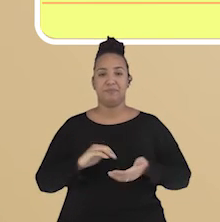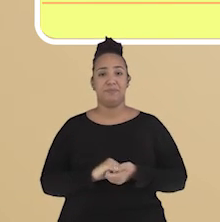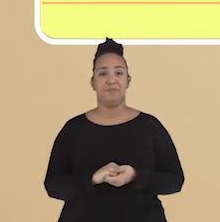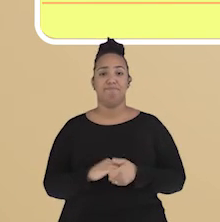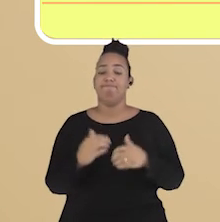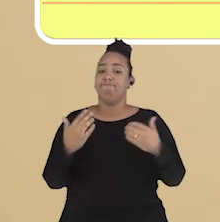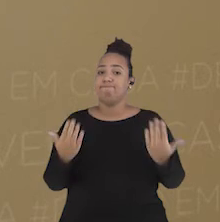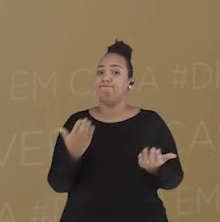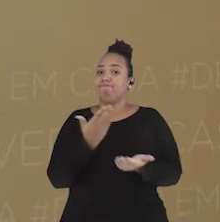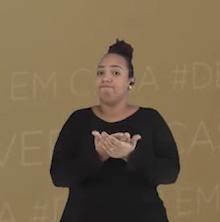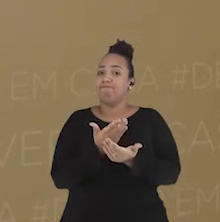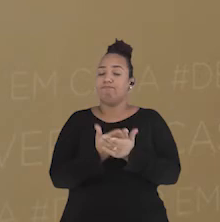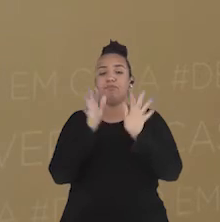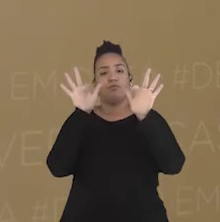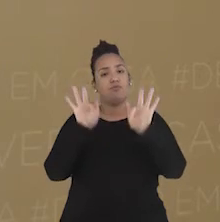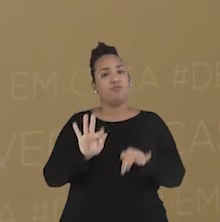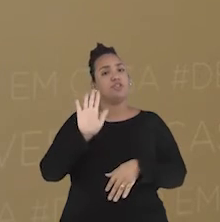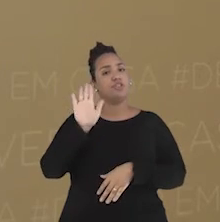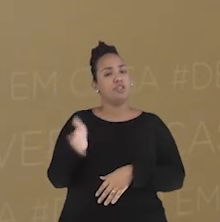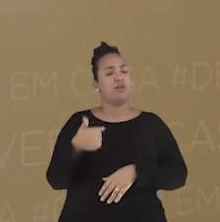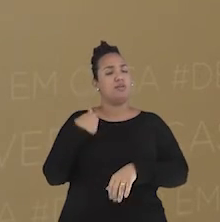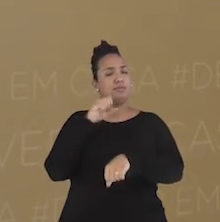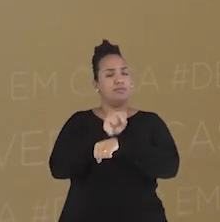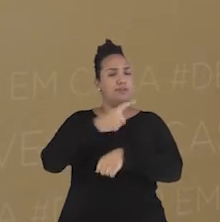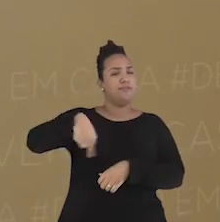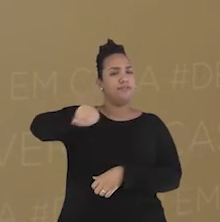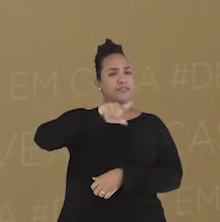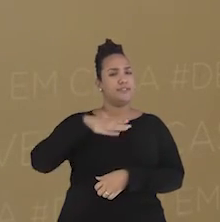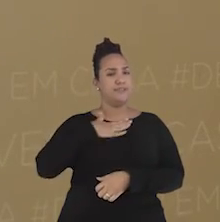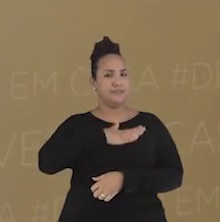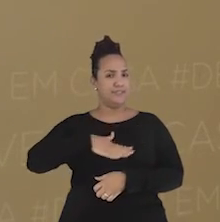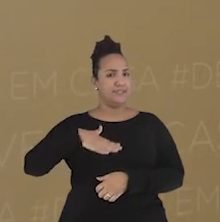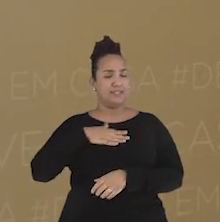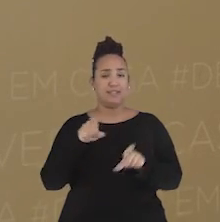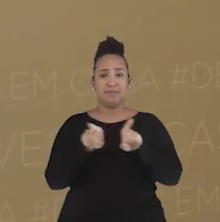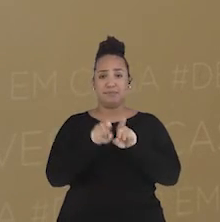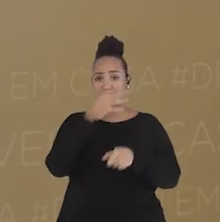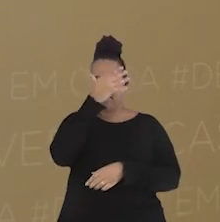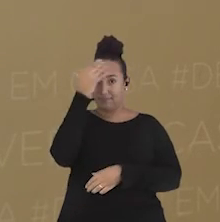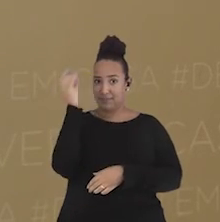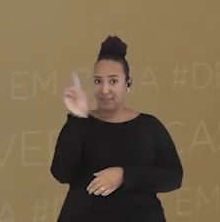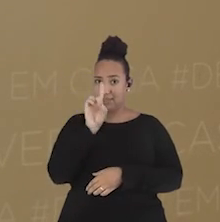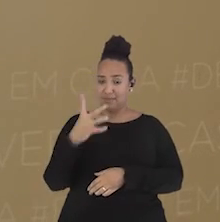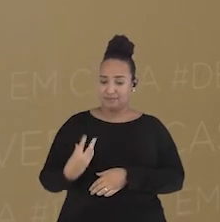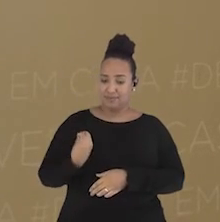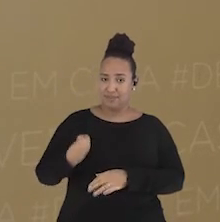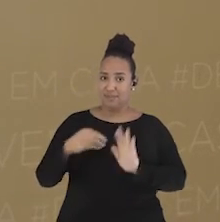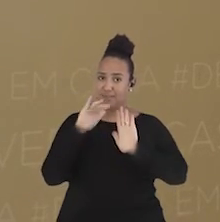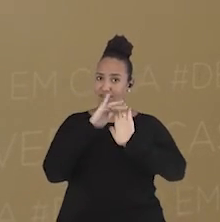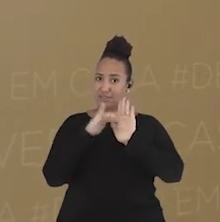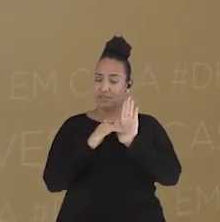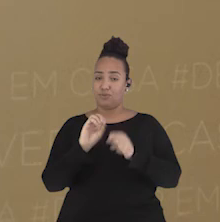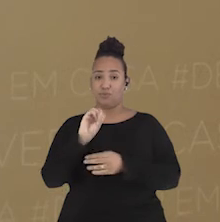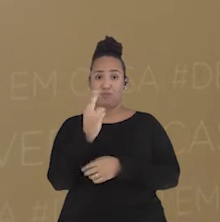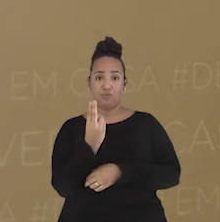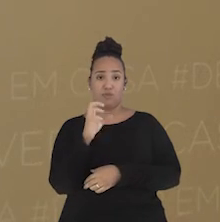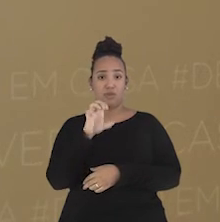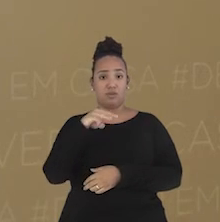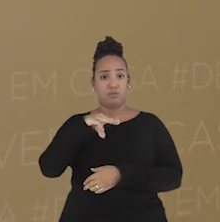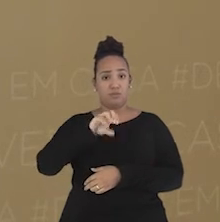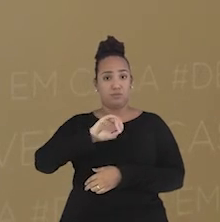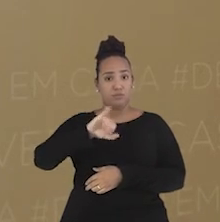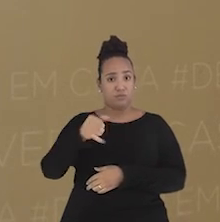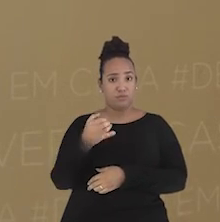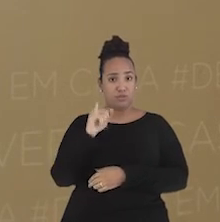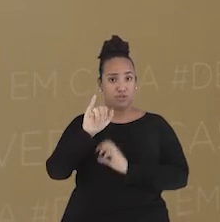mesmo? Pessoal, nossa aula está chegando ao fim. Eu espero que vocês tenham gostado e que não tenham esquecido de registrar sua presença ou mandar